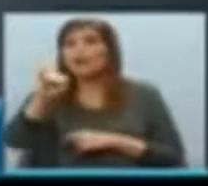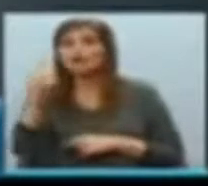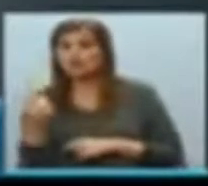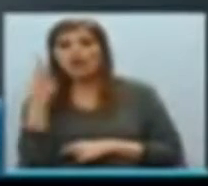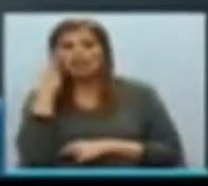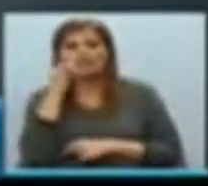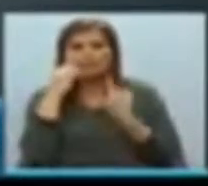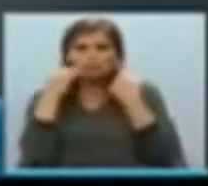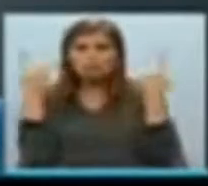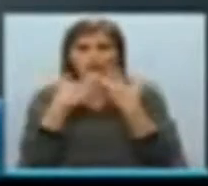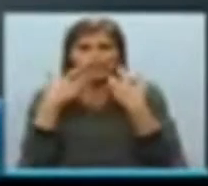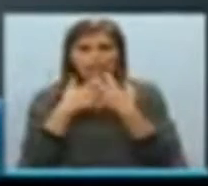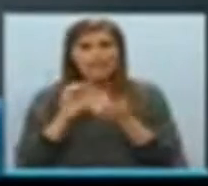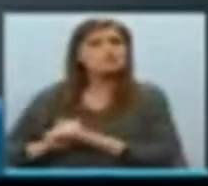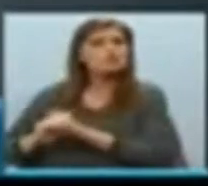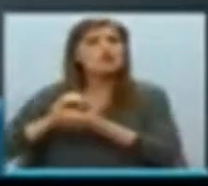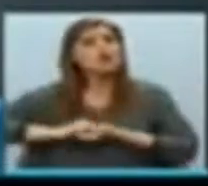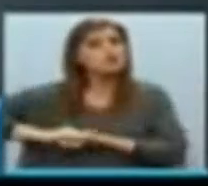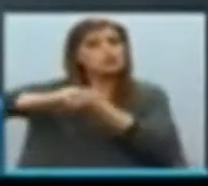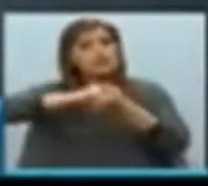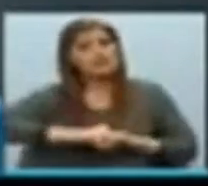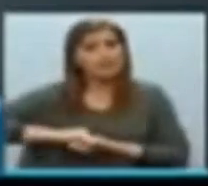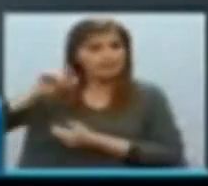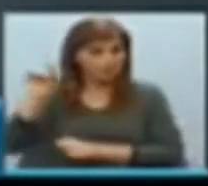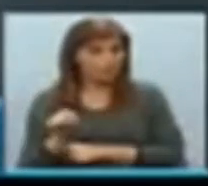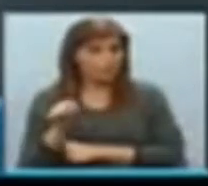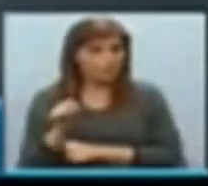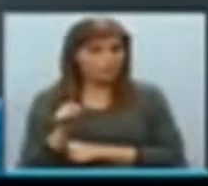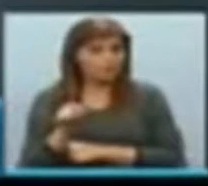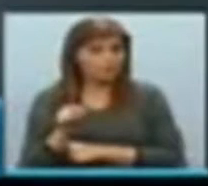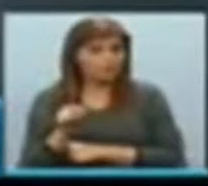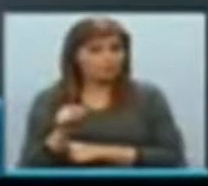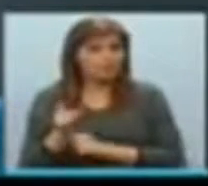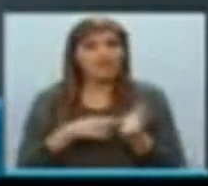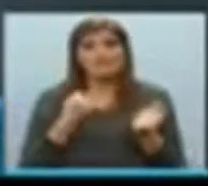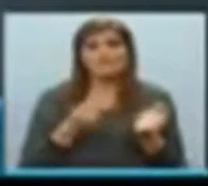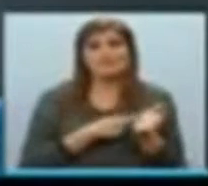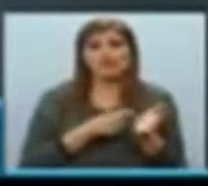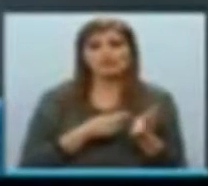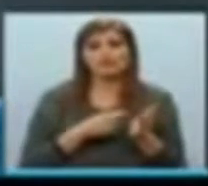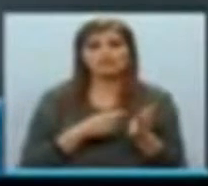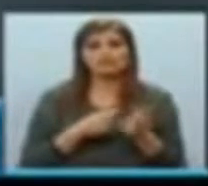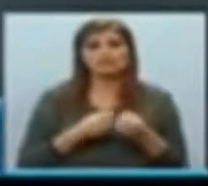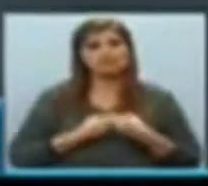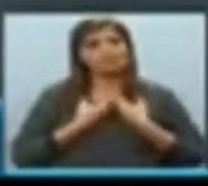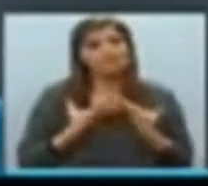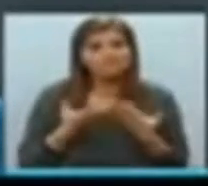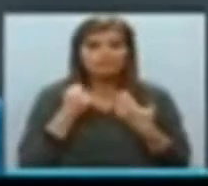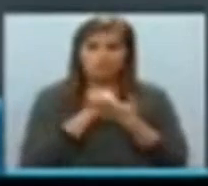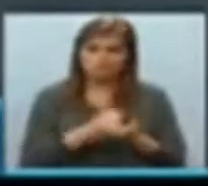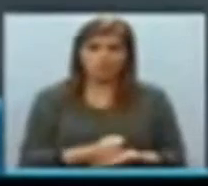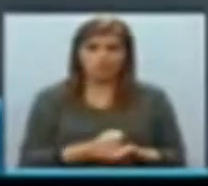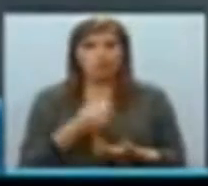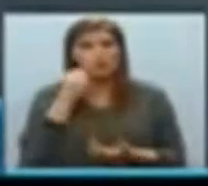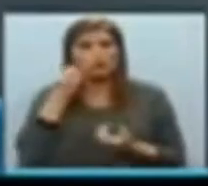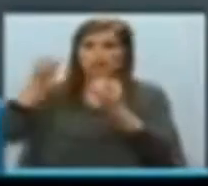a solidariedade também há por outro lado a falta de generosidade é como é que é você largar